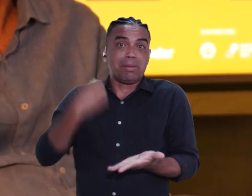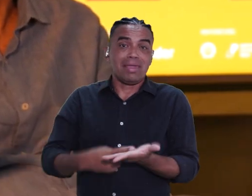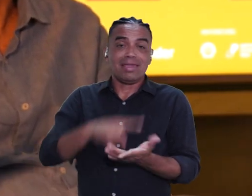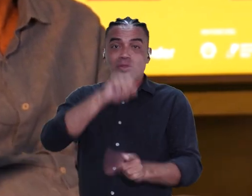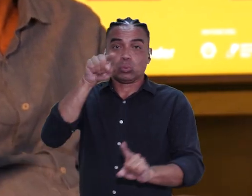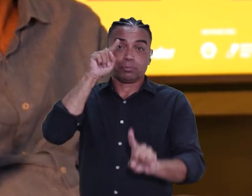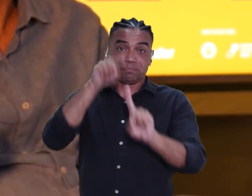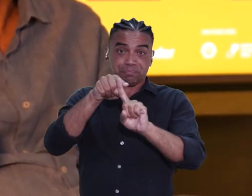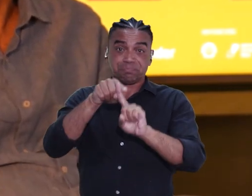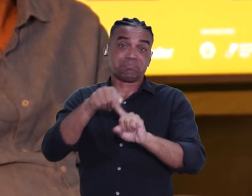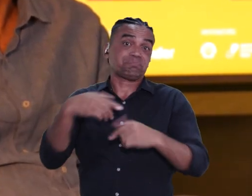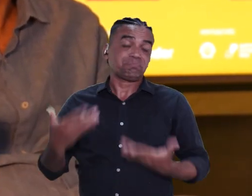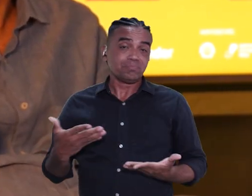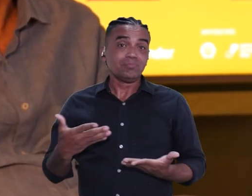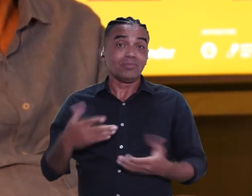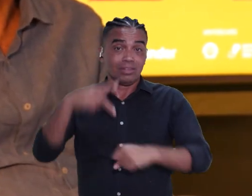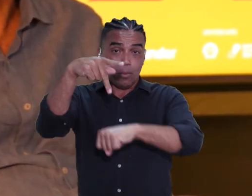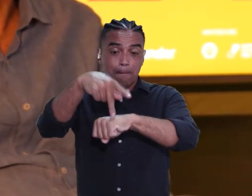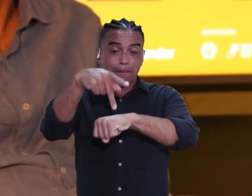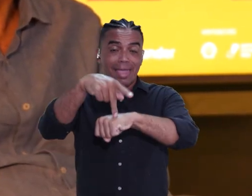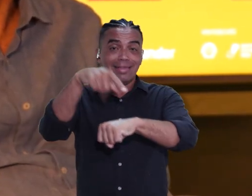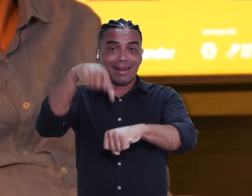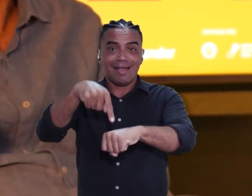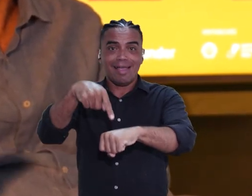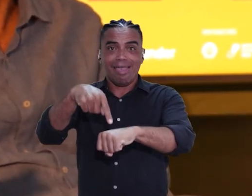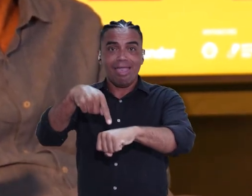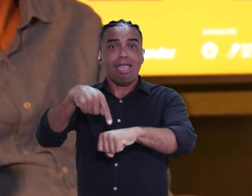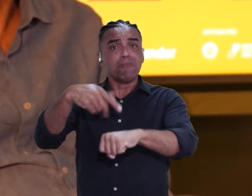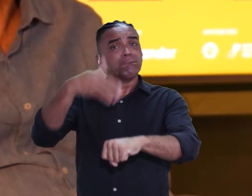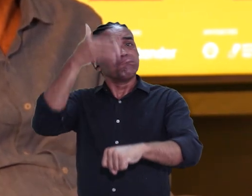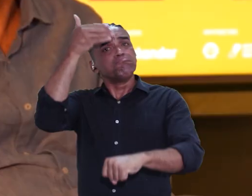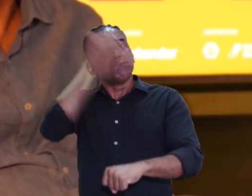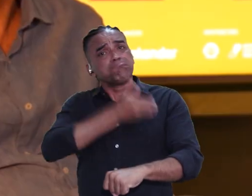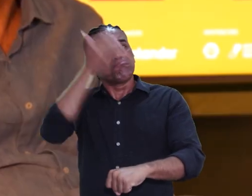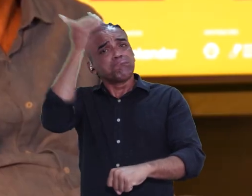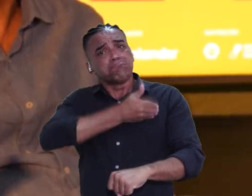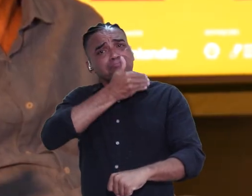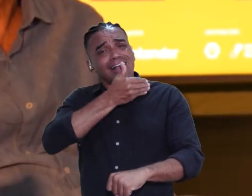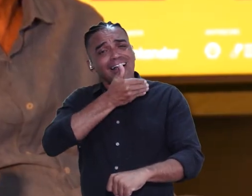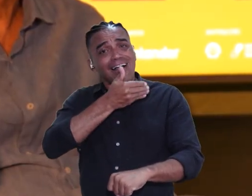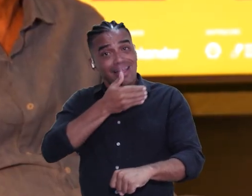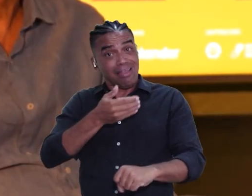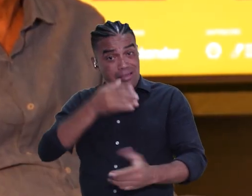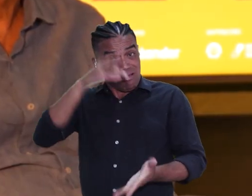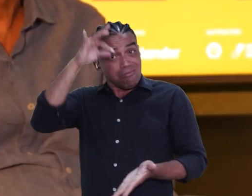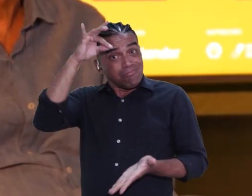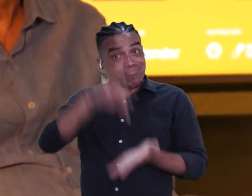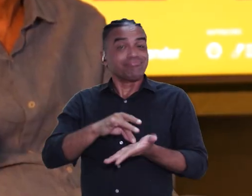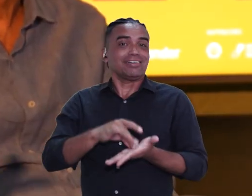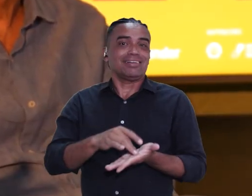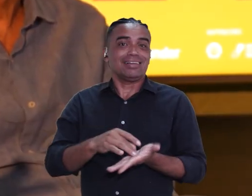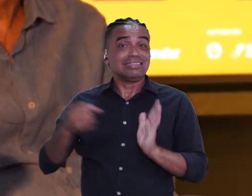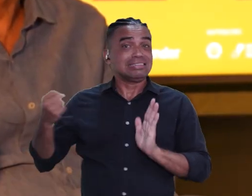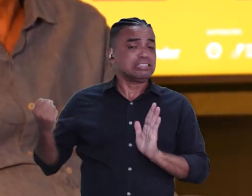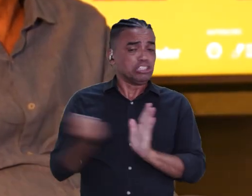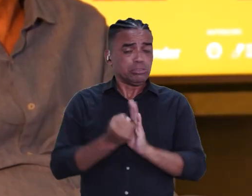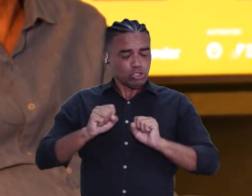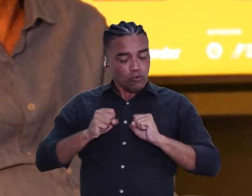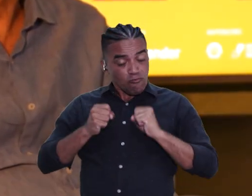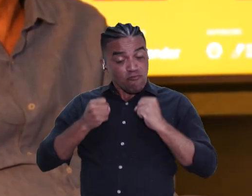de objetivos, e a pedra como confirmação, sinal de confirmação, símbolo